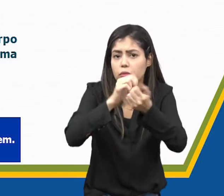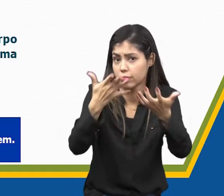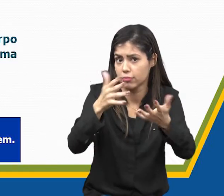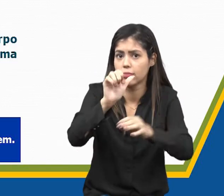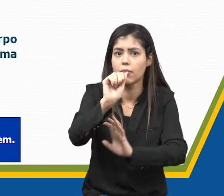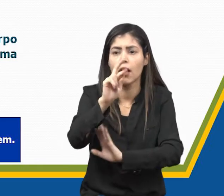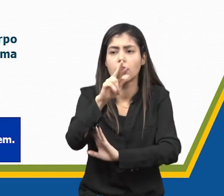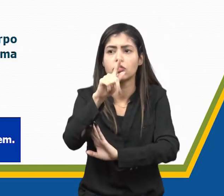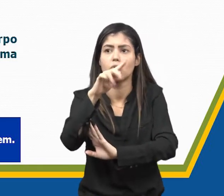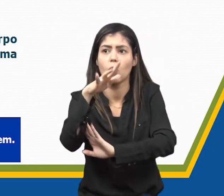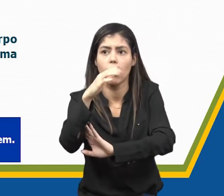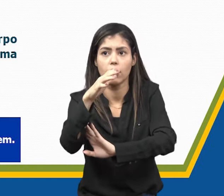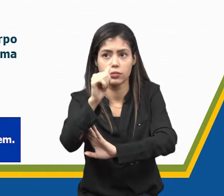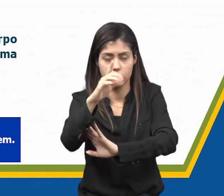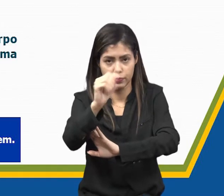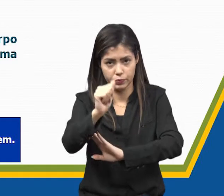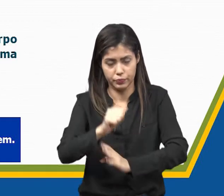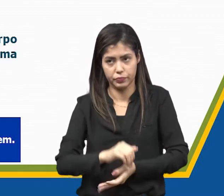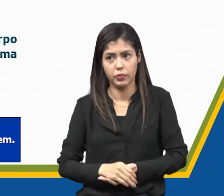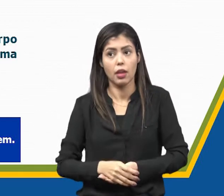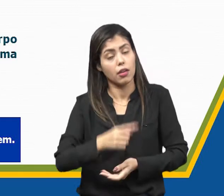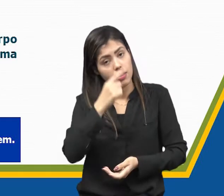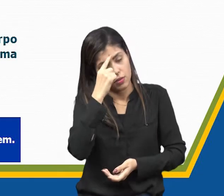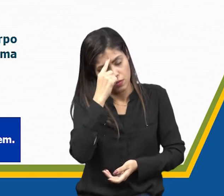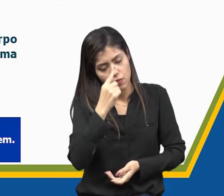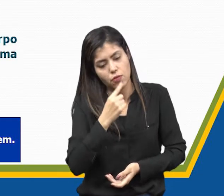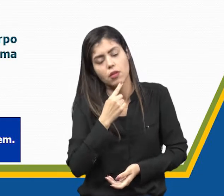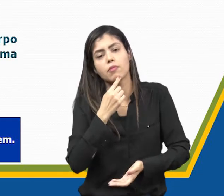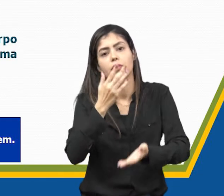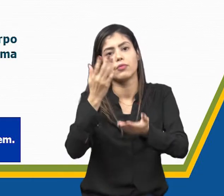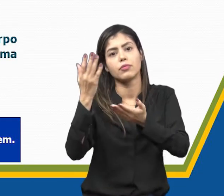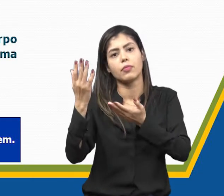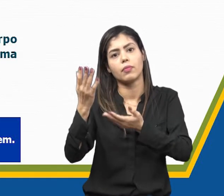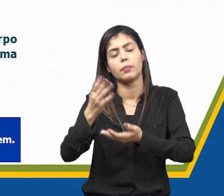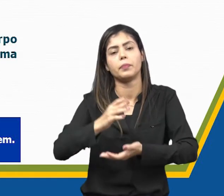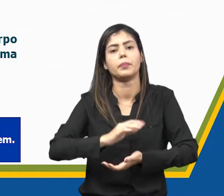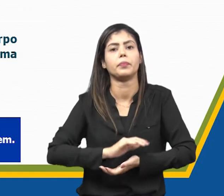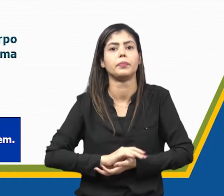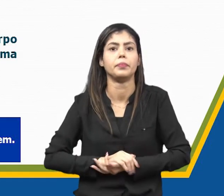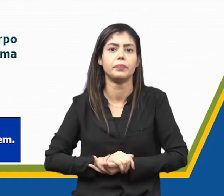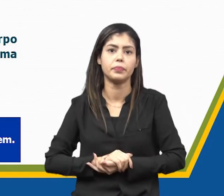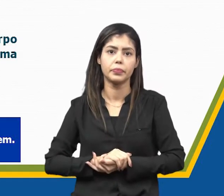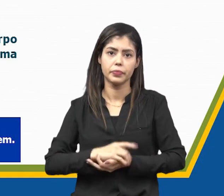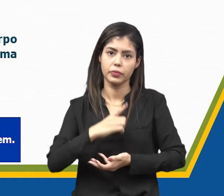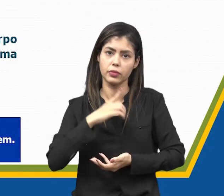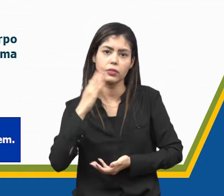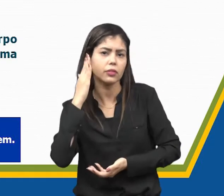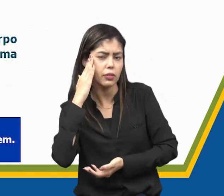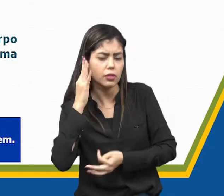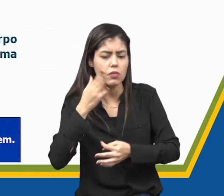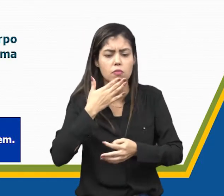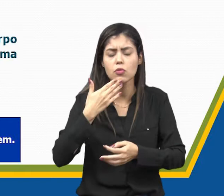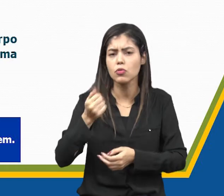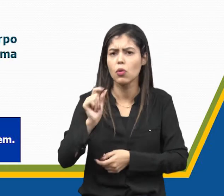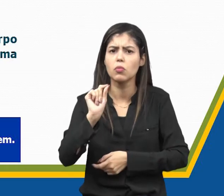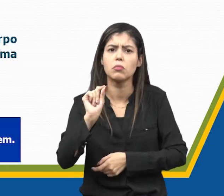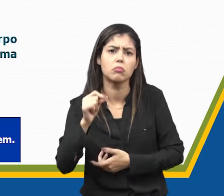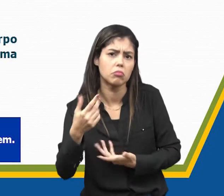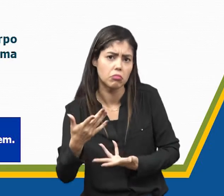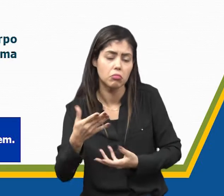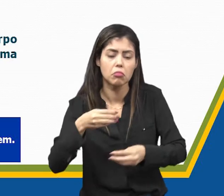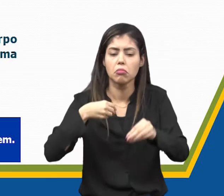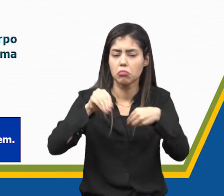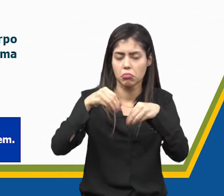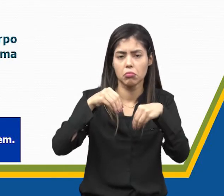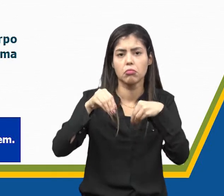dessas articulações. Aí tem um rapaz fazendo um movimento para que a gente entenda melhor o que é isso,